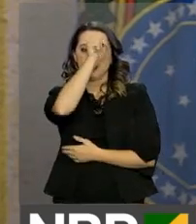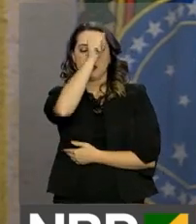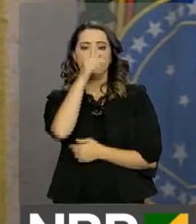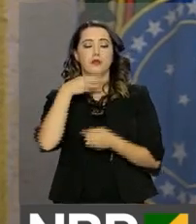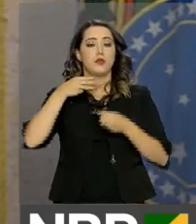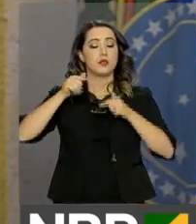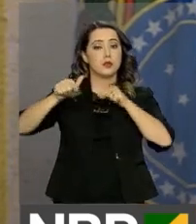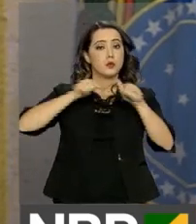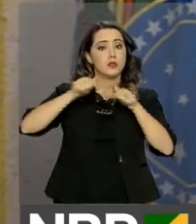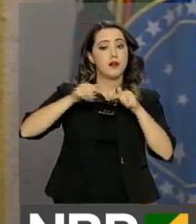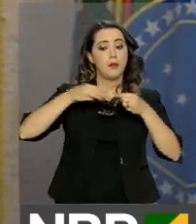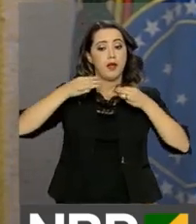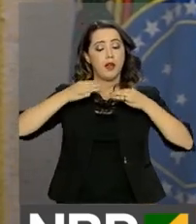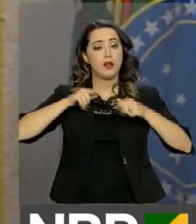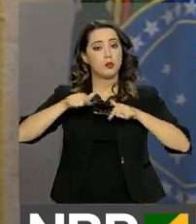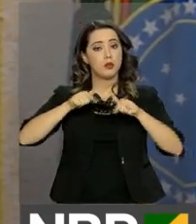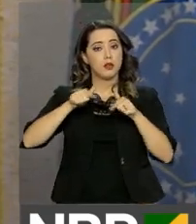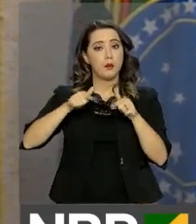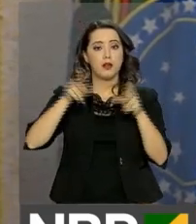grande honra